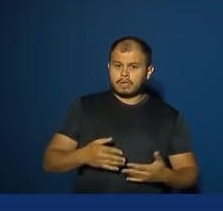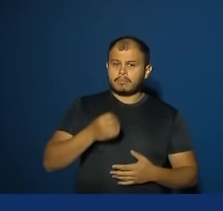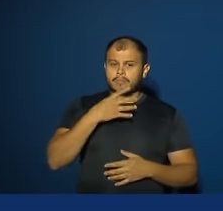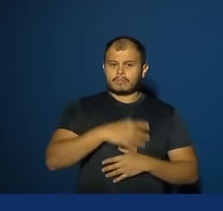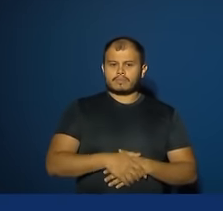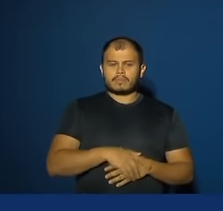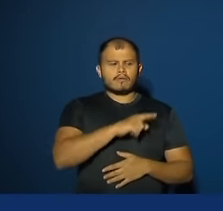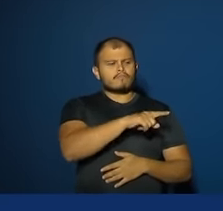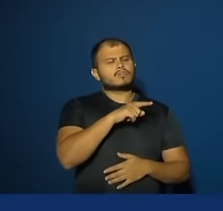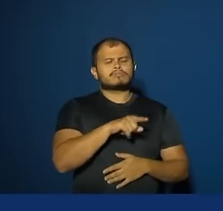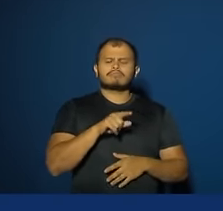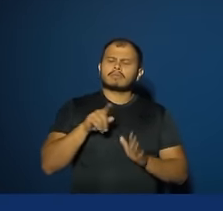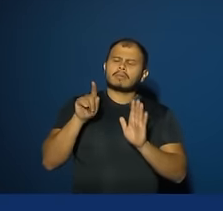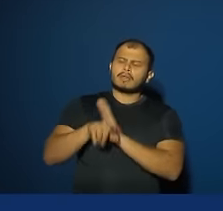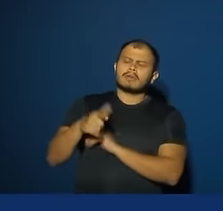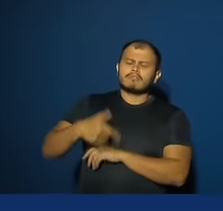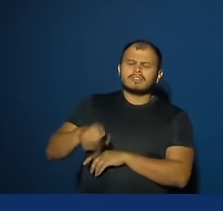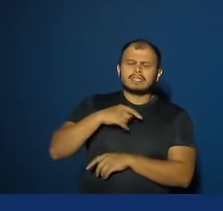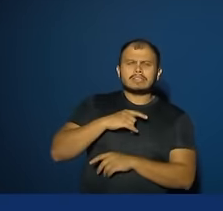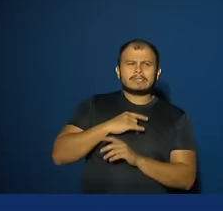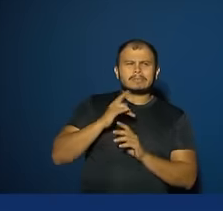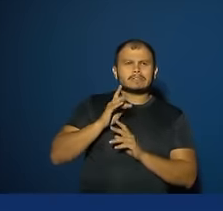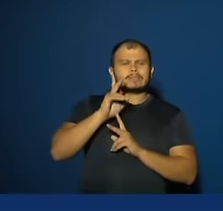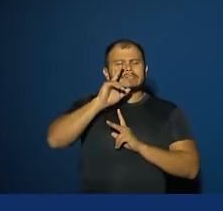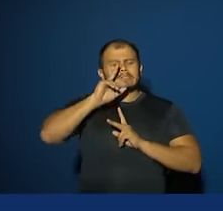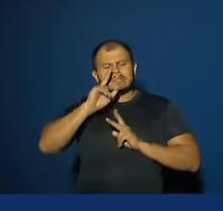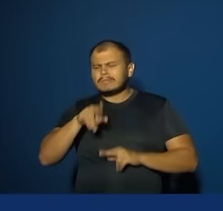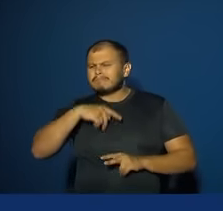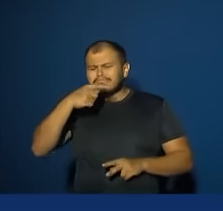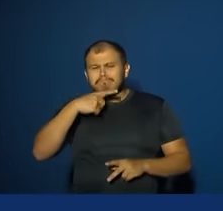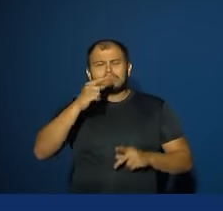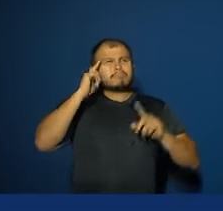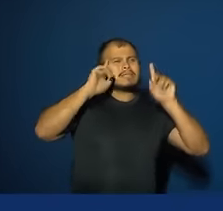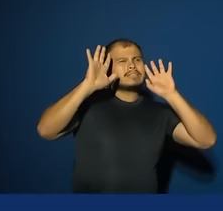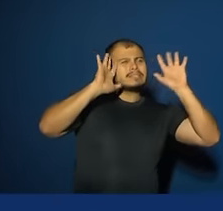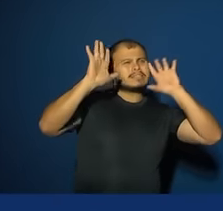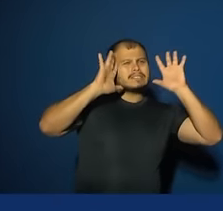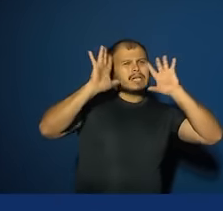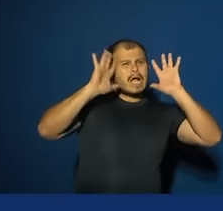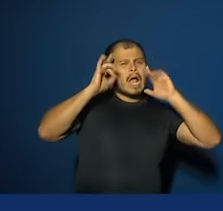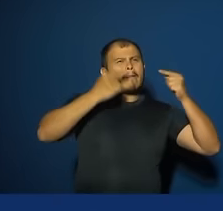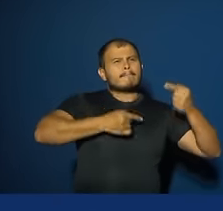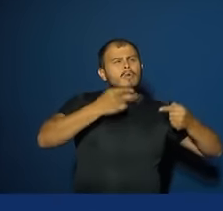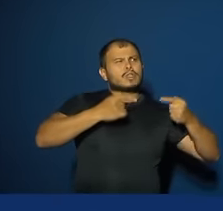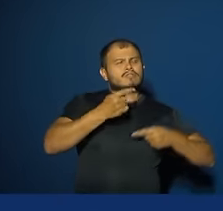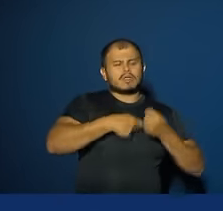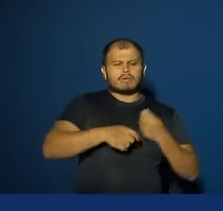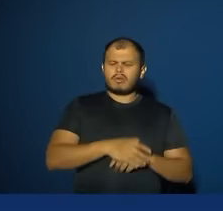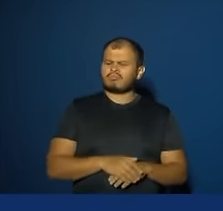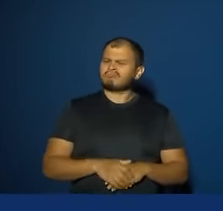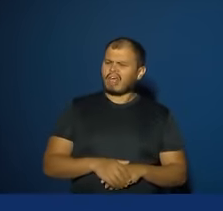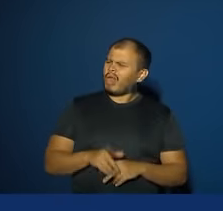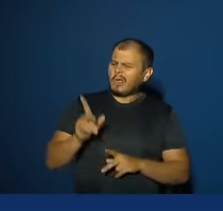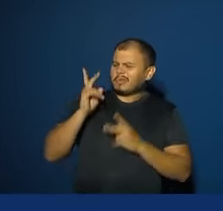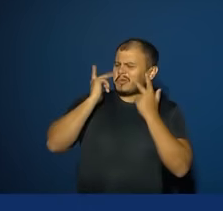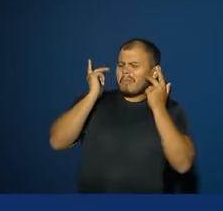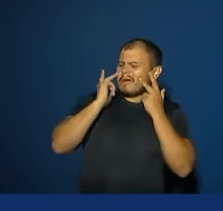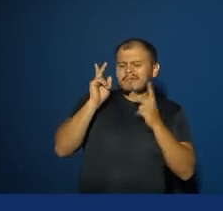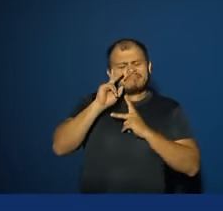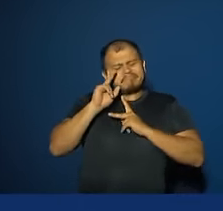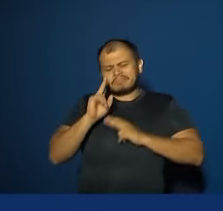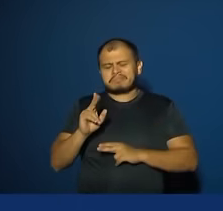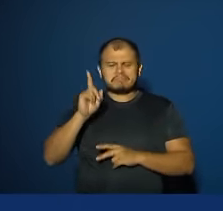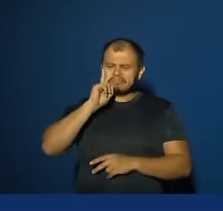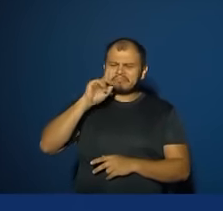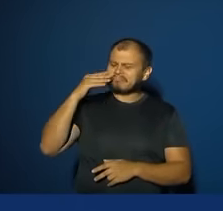sono pensando em política fiscal não perco muito né quer dizer eu durmo bem Todas as noites né mas me preocupo